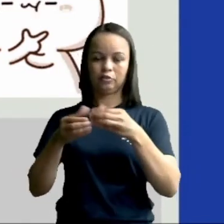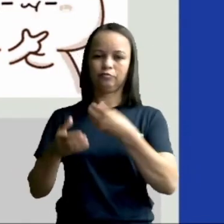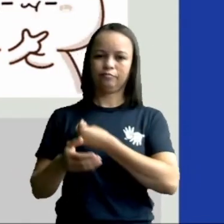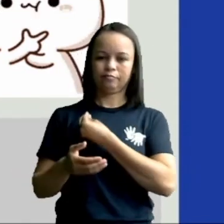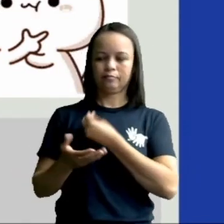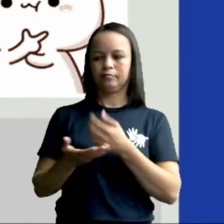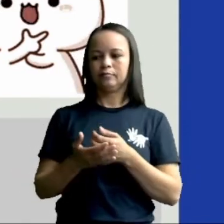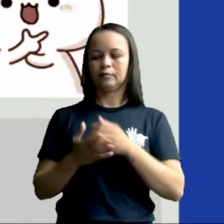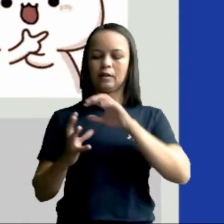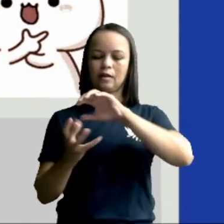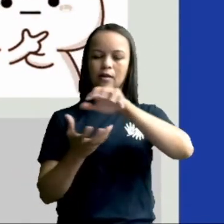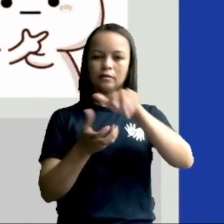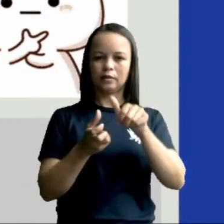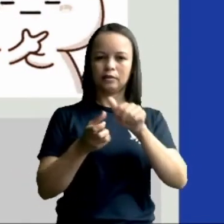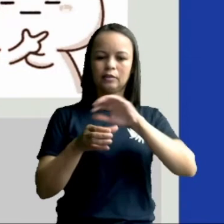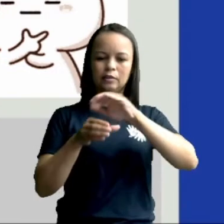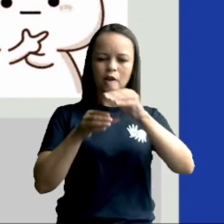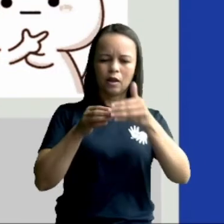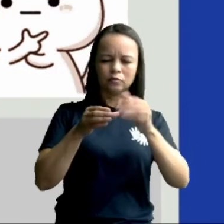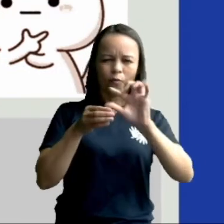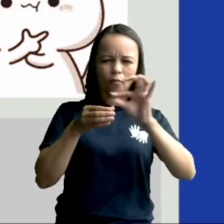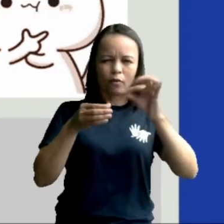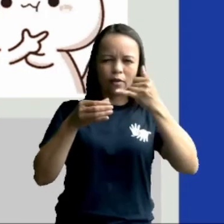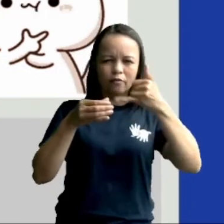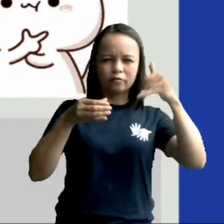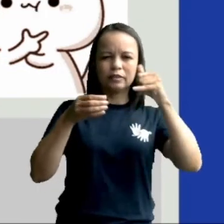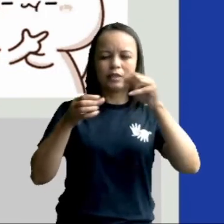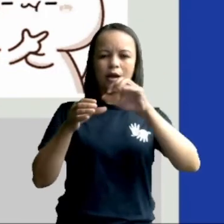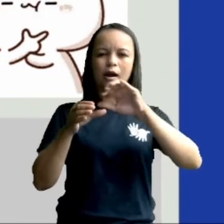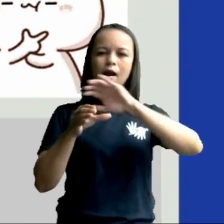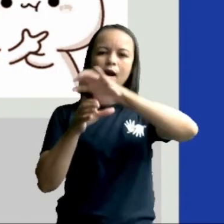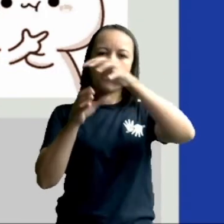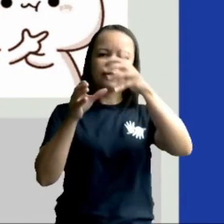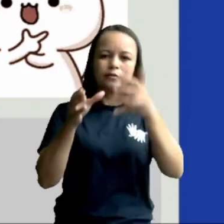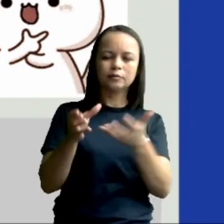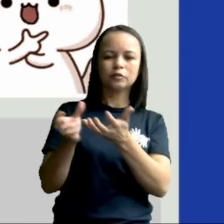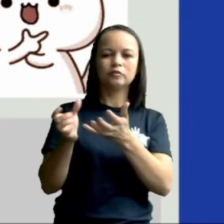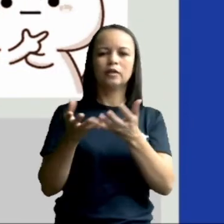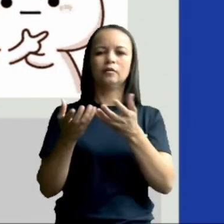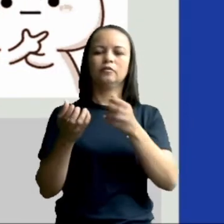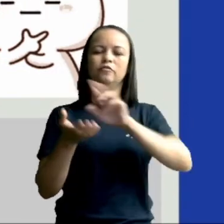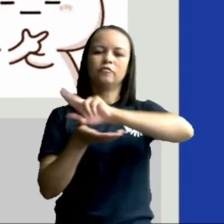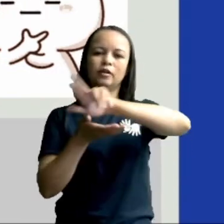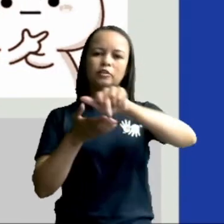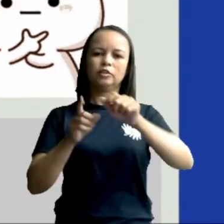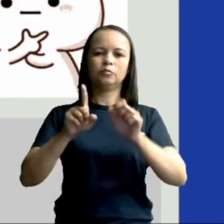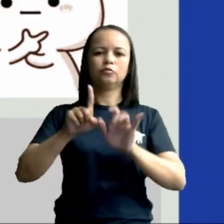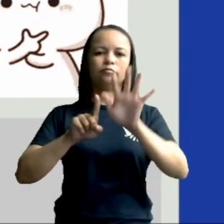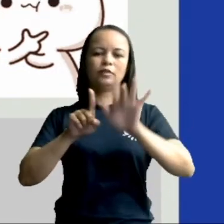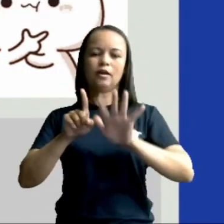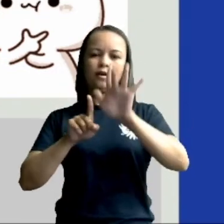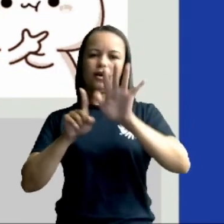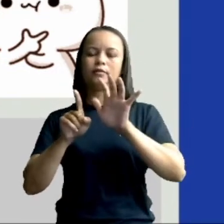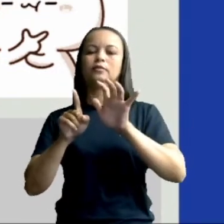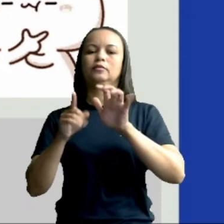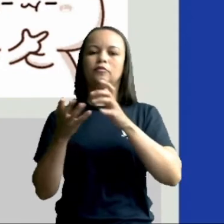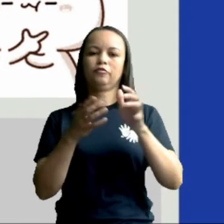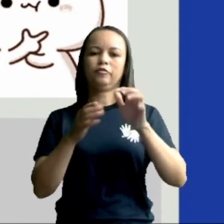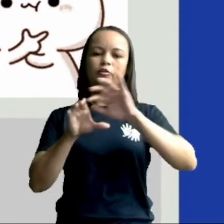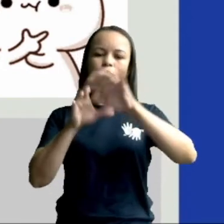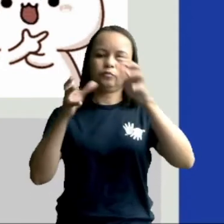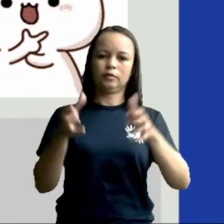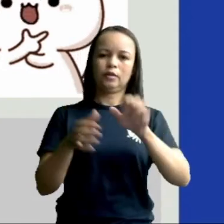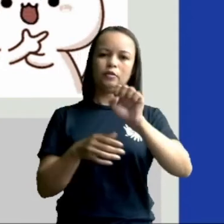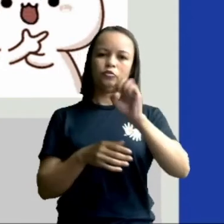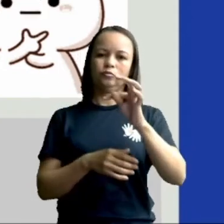A Terra possui uma fina camada externa, a atmosfera, composta por diversos tipos de gases. São os chamados gases de efeito estufa.